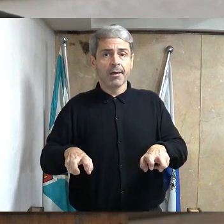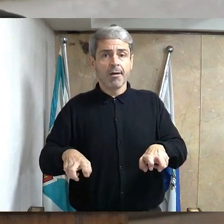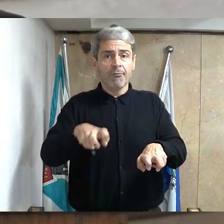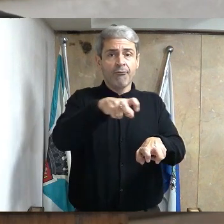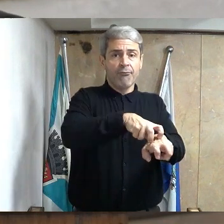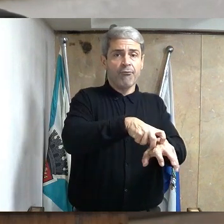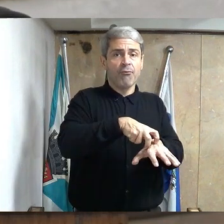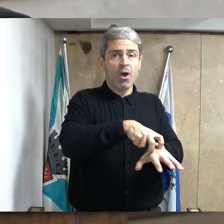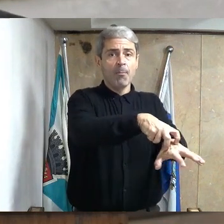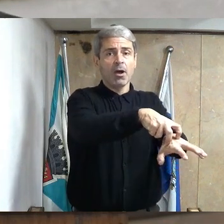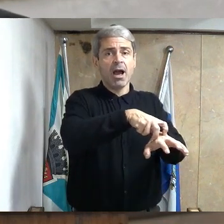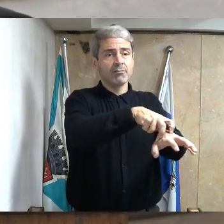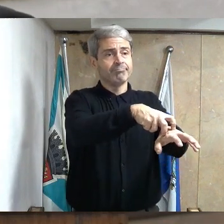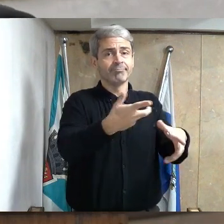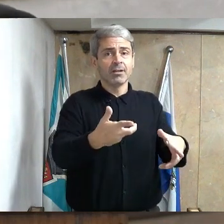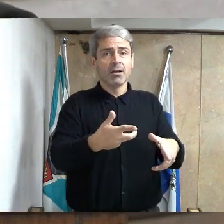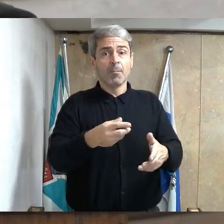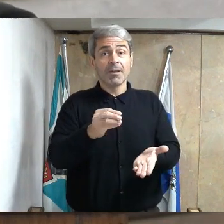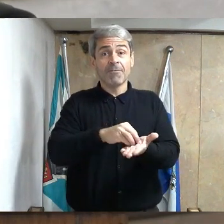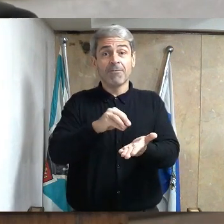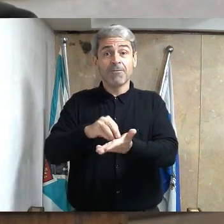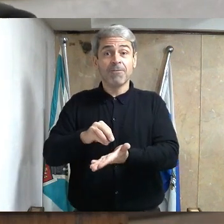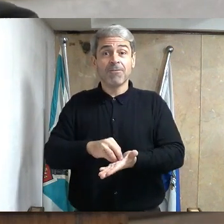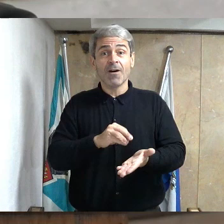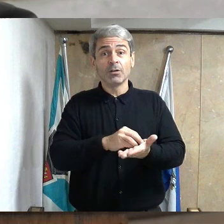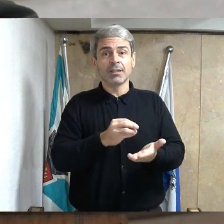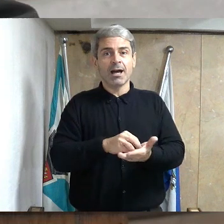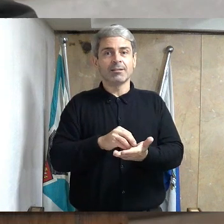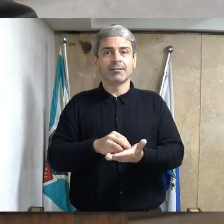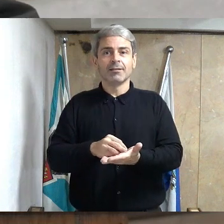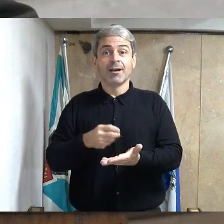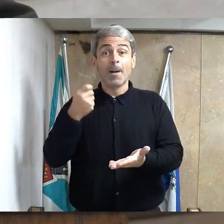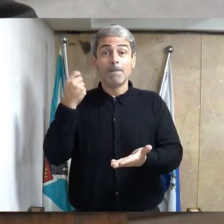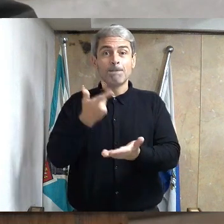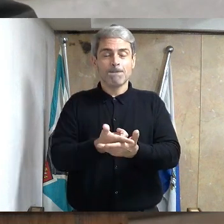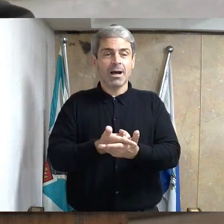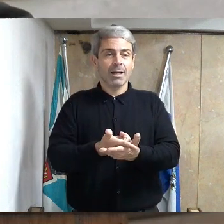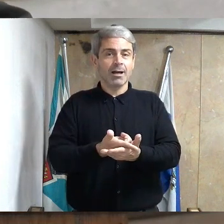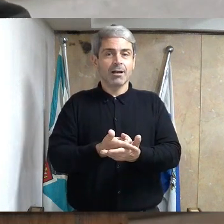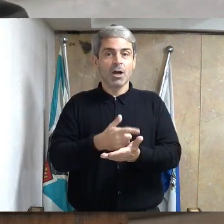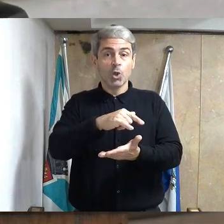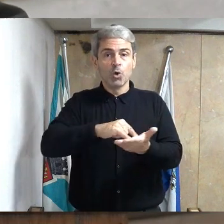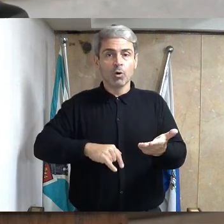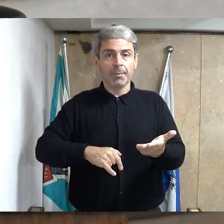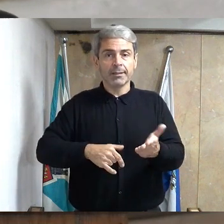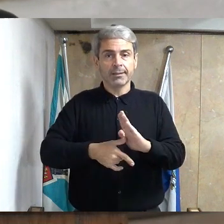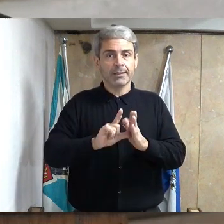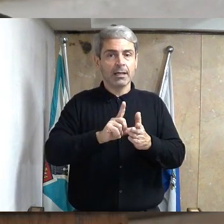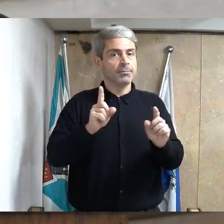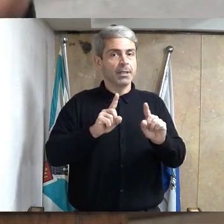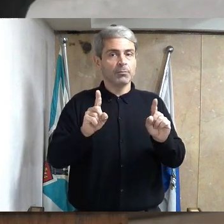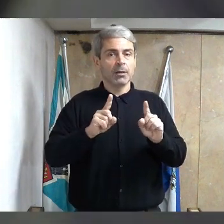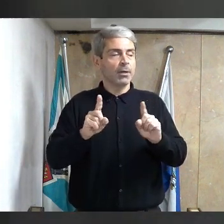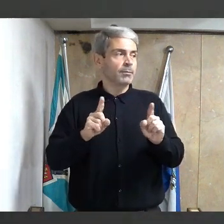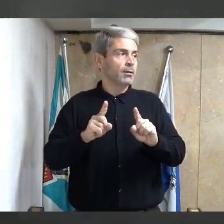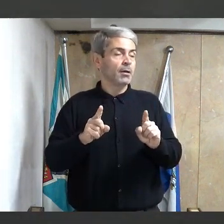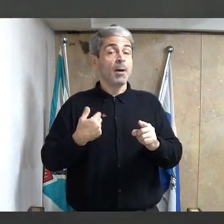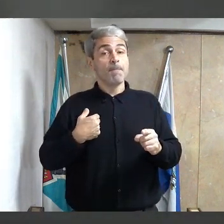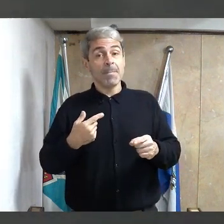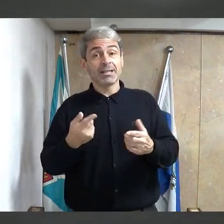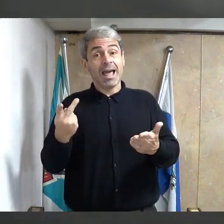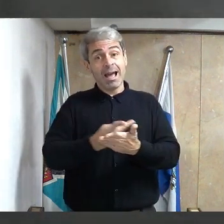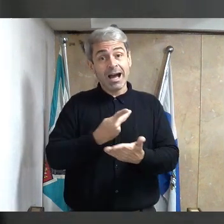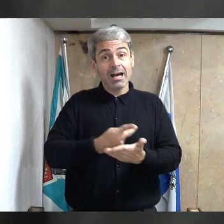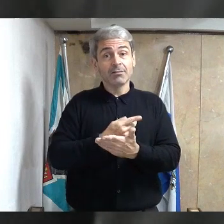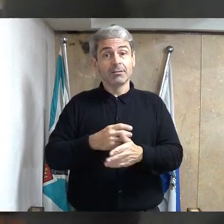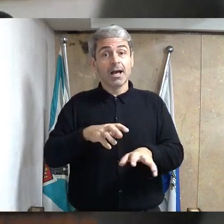de pagamento. Mas pelo aplicativo só olhou a placa. Está com o documento atrasado, reboque, e veio para a cidade Duque de